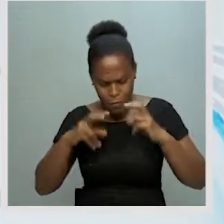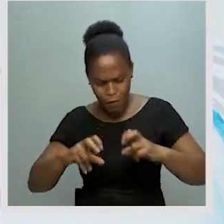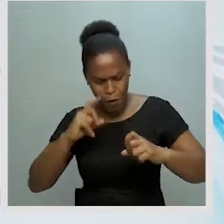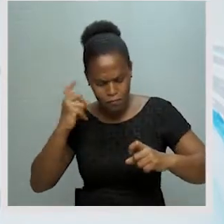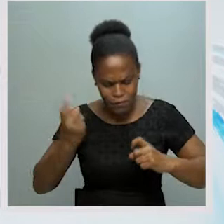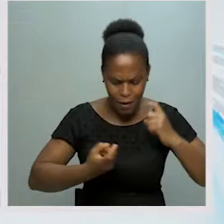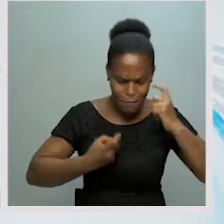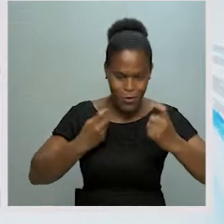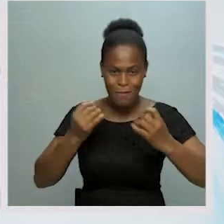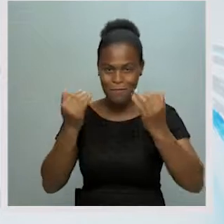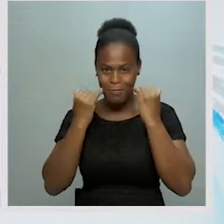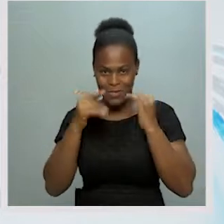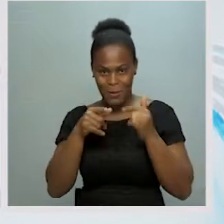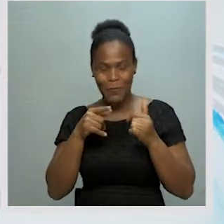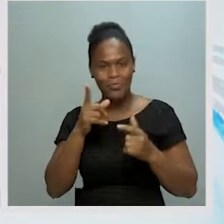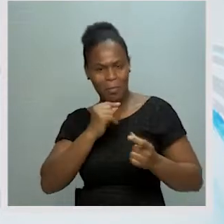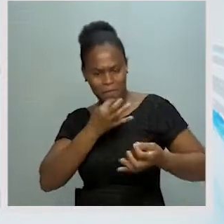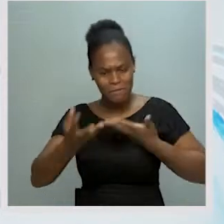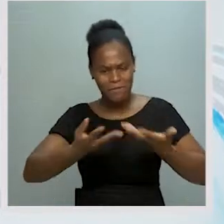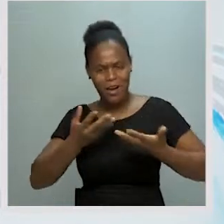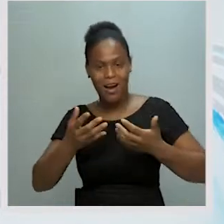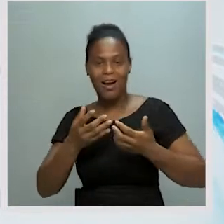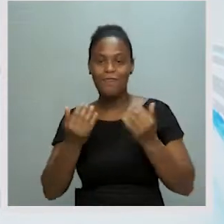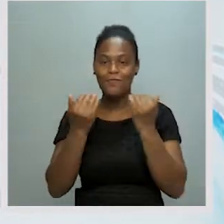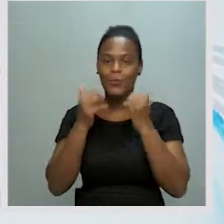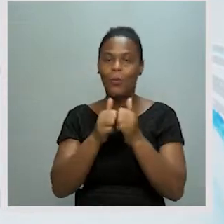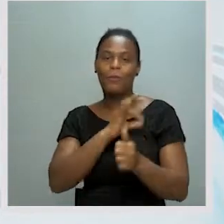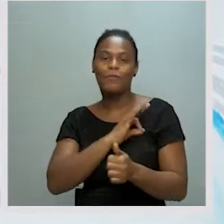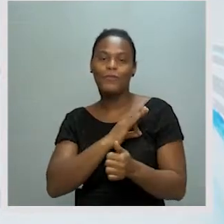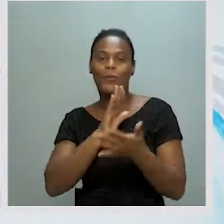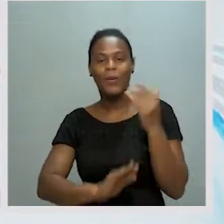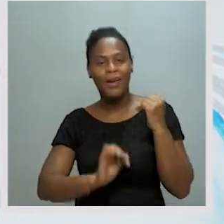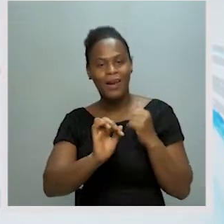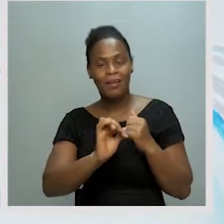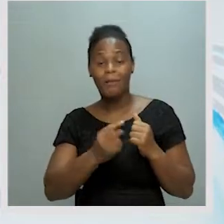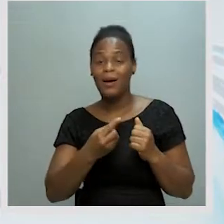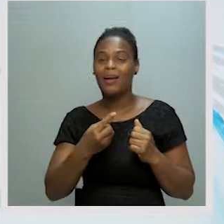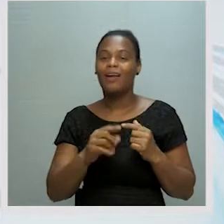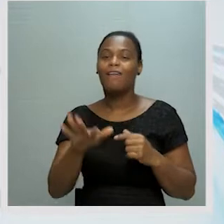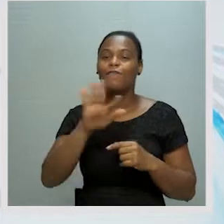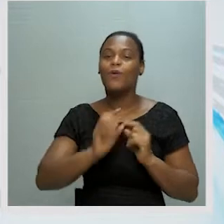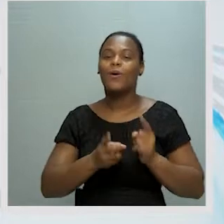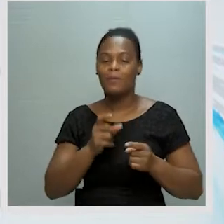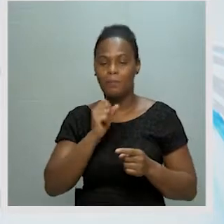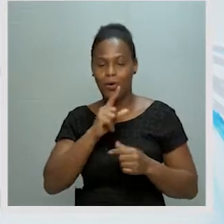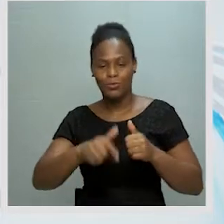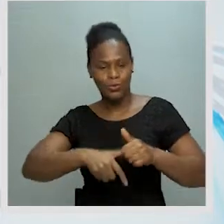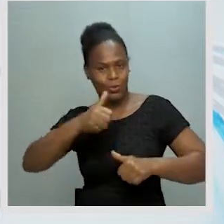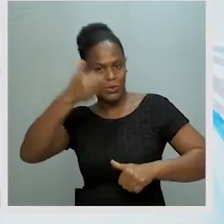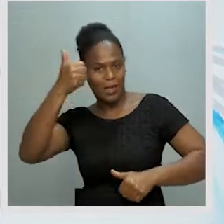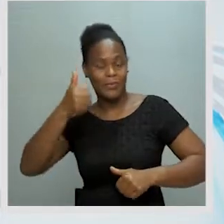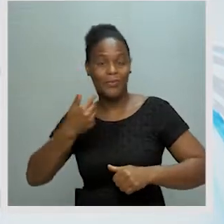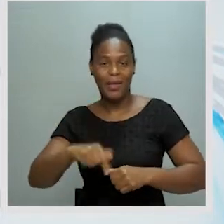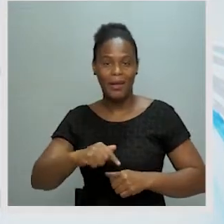as informações, busca e debate essas informações com os professores, com colegas, de modo que tenha sucesso